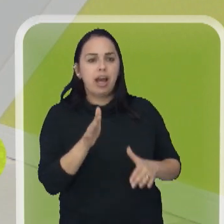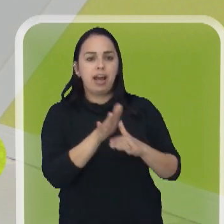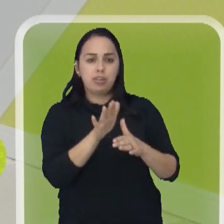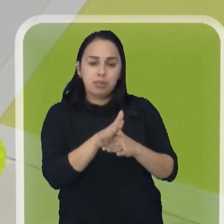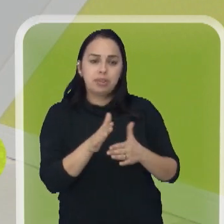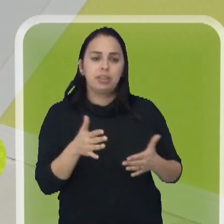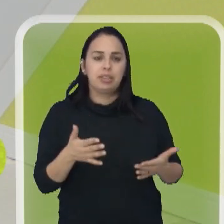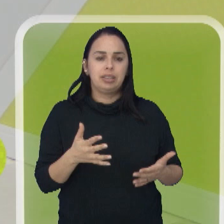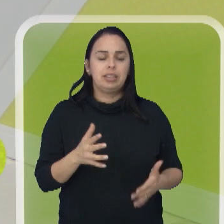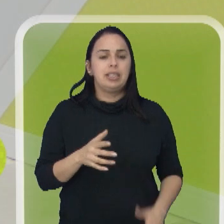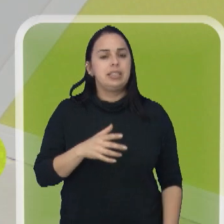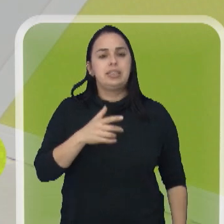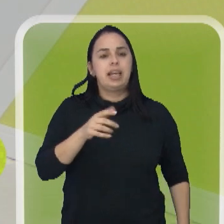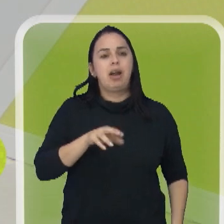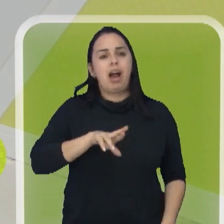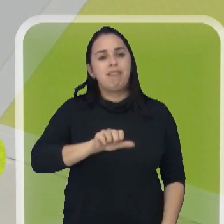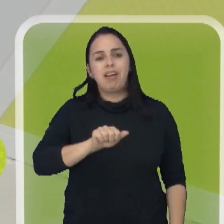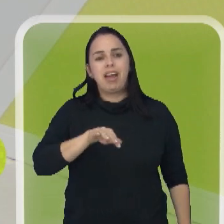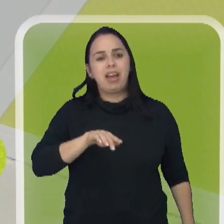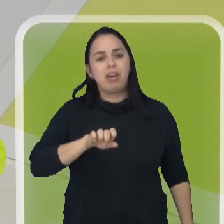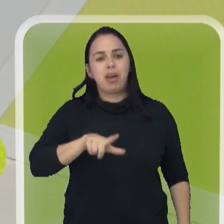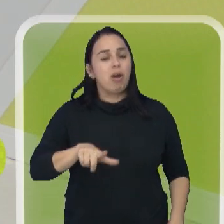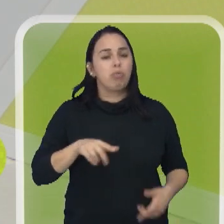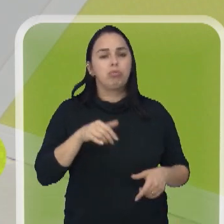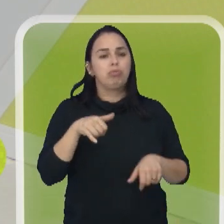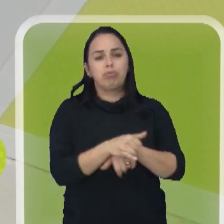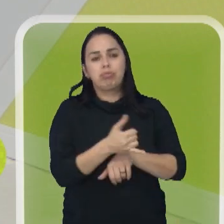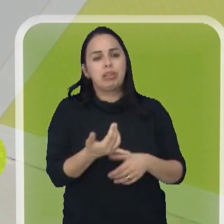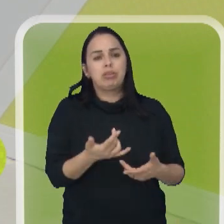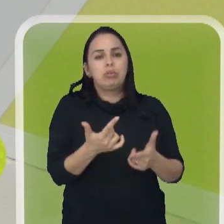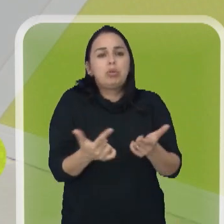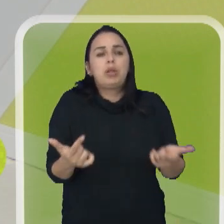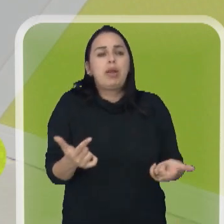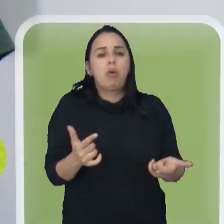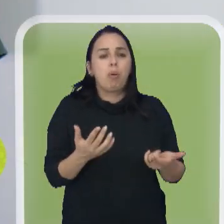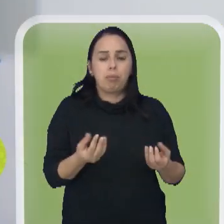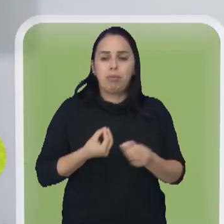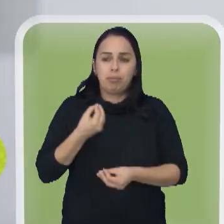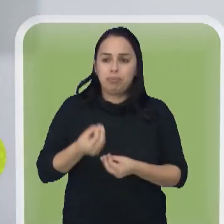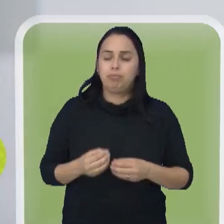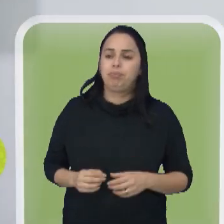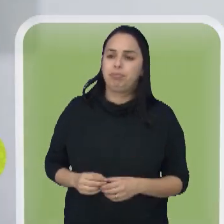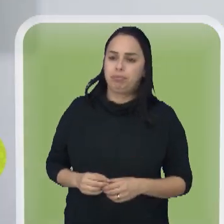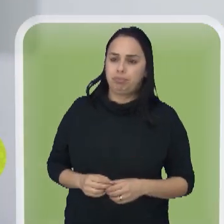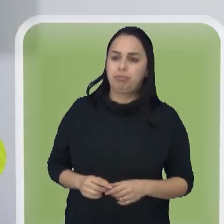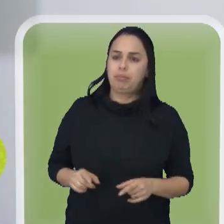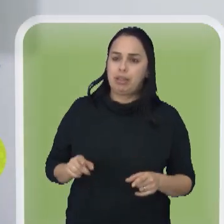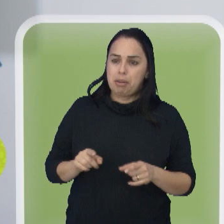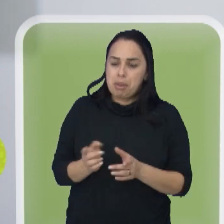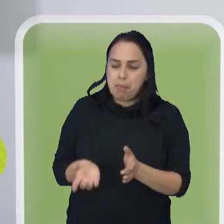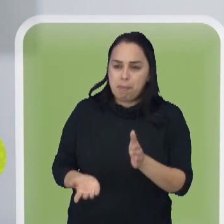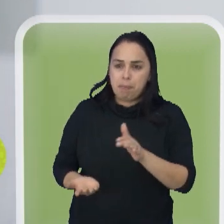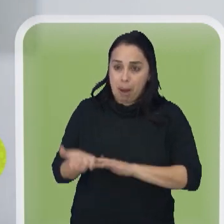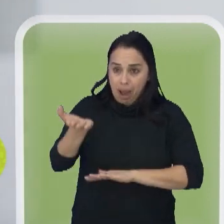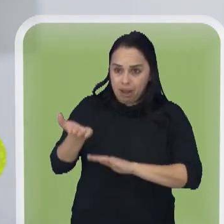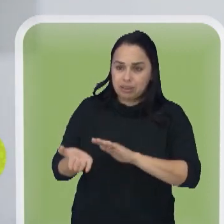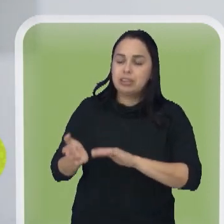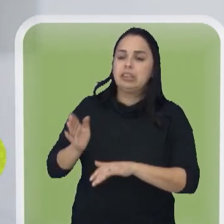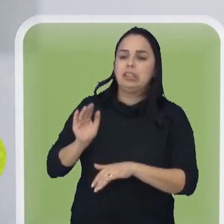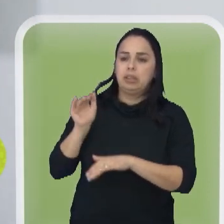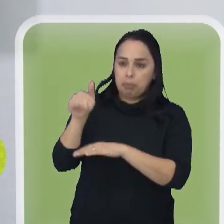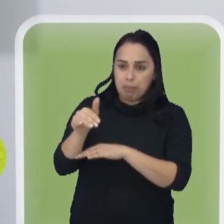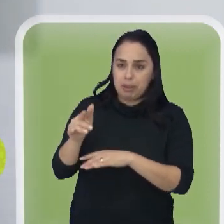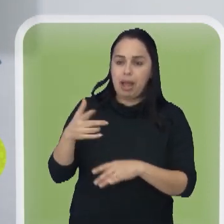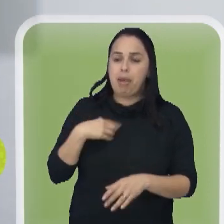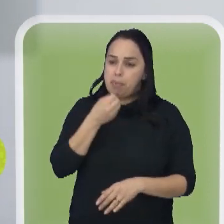Sem o Tanque, não tem essa referência que antes o São José tinha na área adversária, né? Fora que a finalização do Tanque também, ela é muito boa, né? Contra